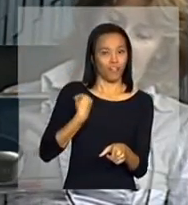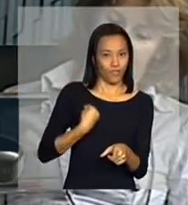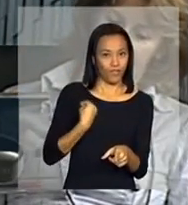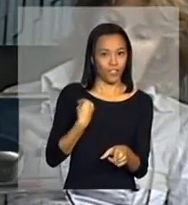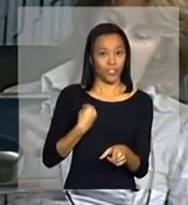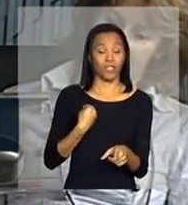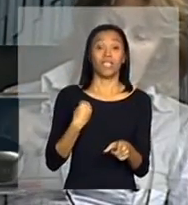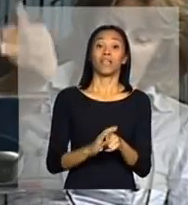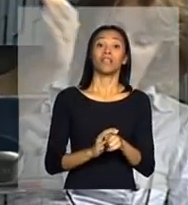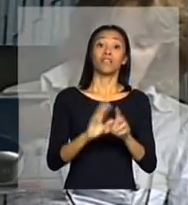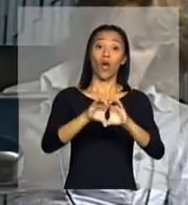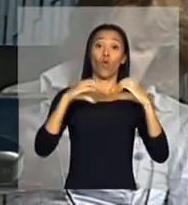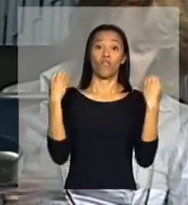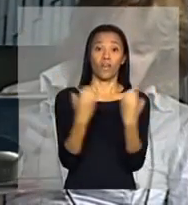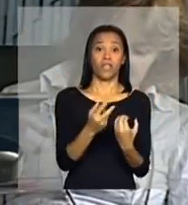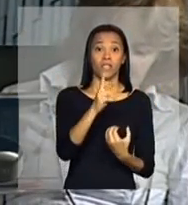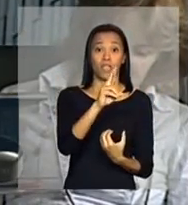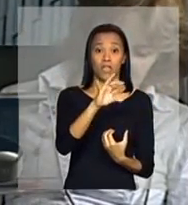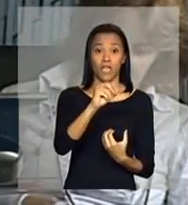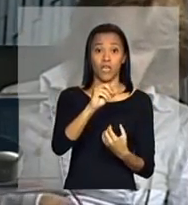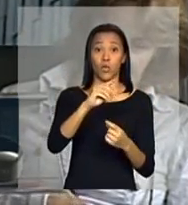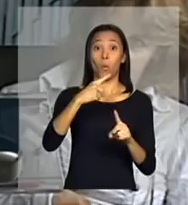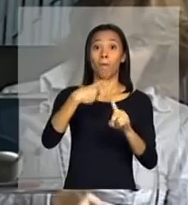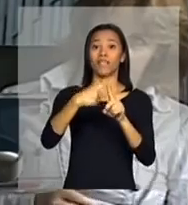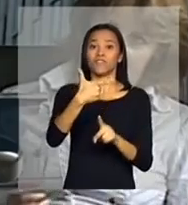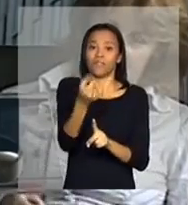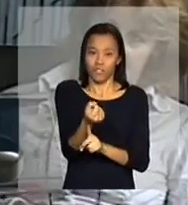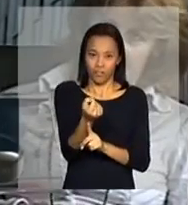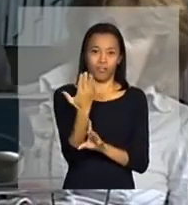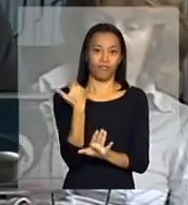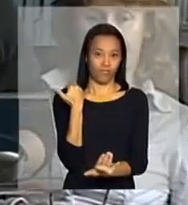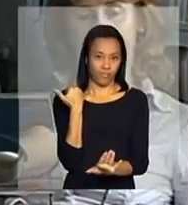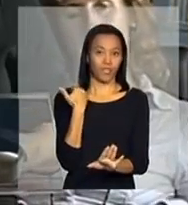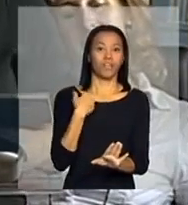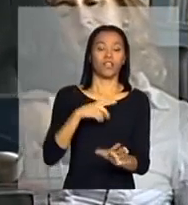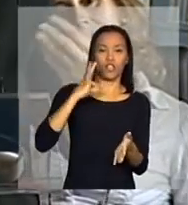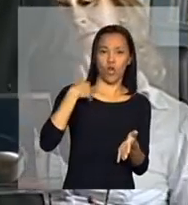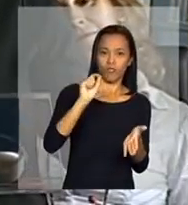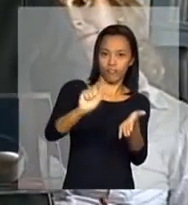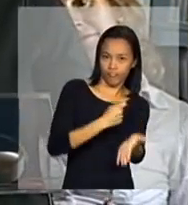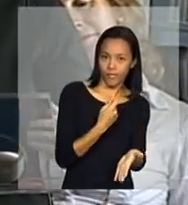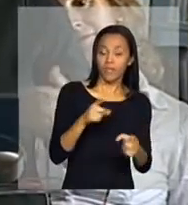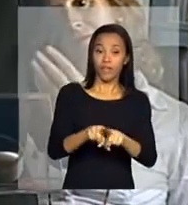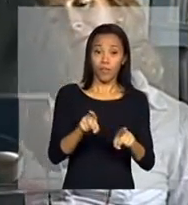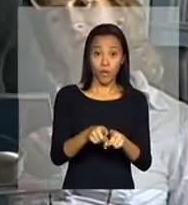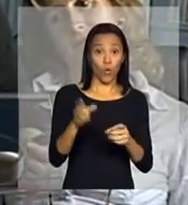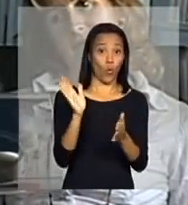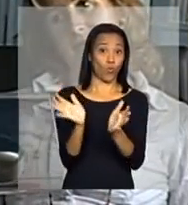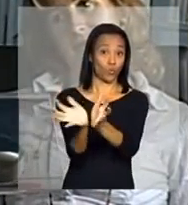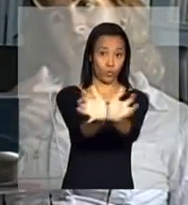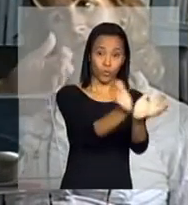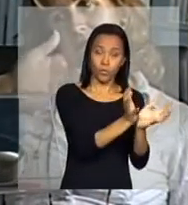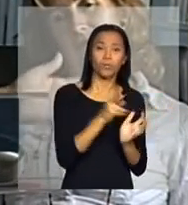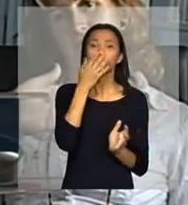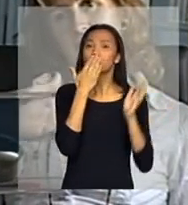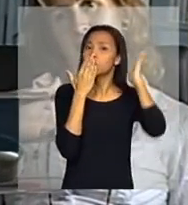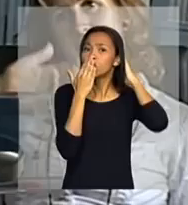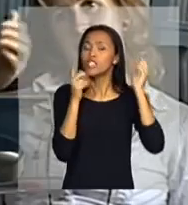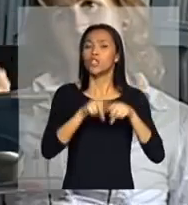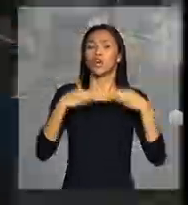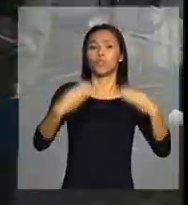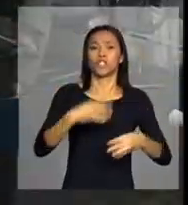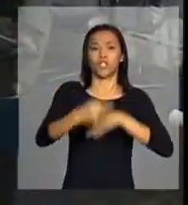conferência da Rio +20, que se desdobram das ações acordadas em 2012, com as lideranças indígenas, com os povos indígenas, com o Ministério da